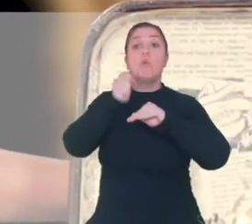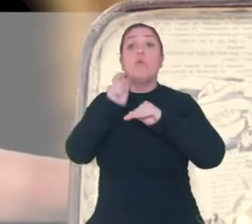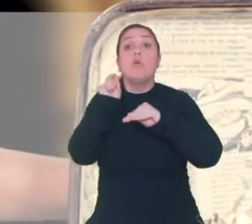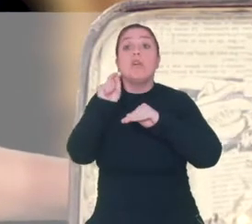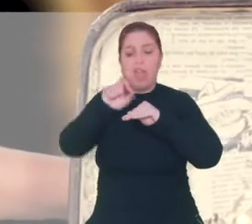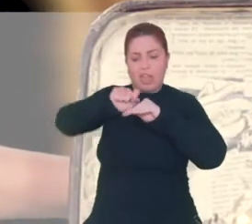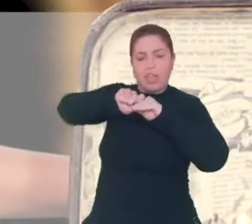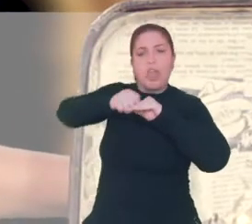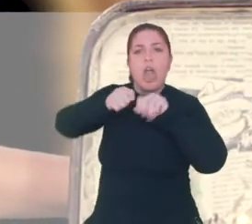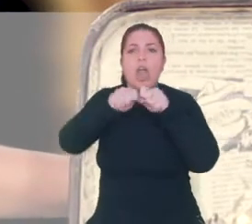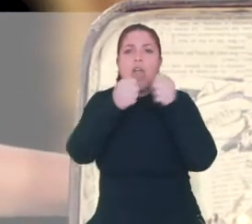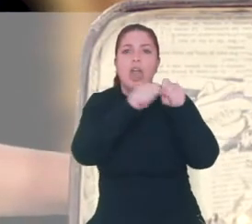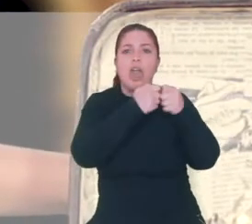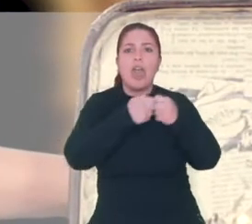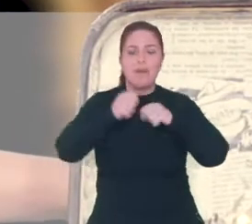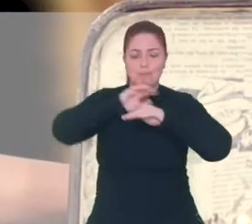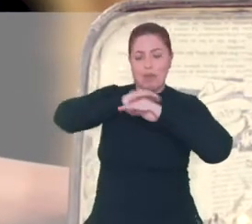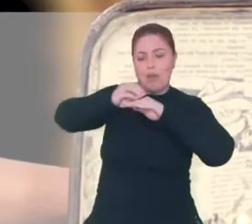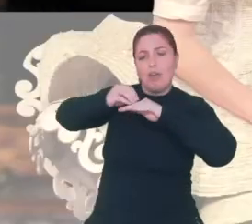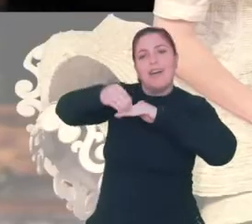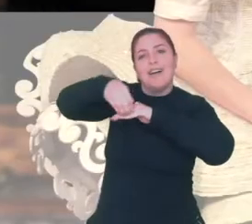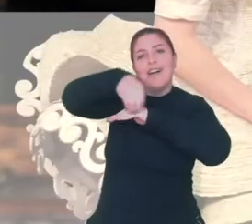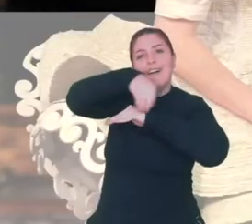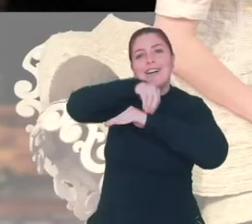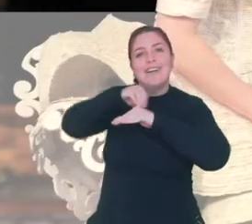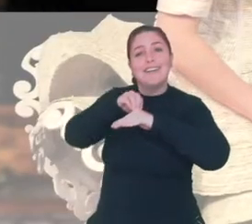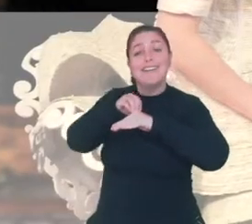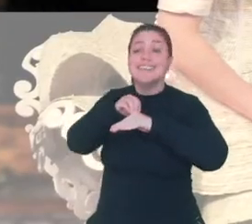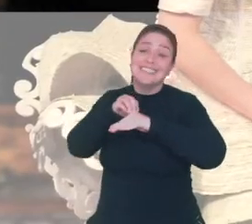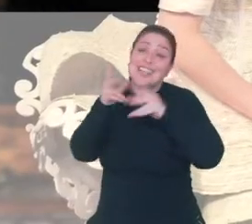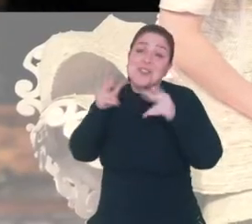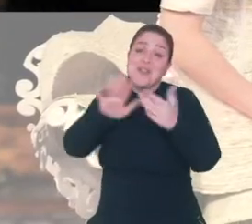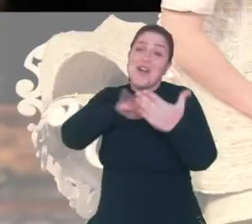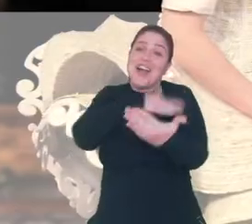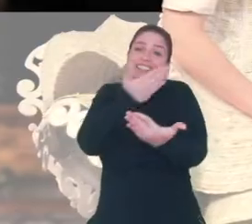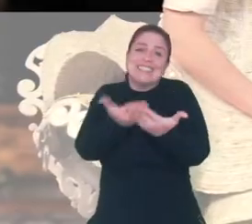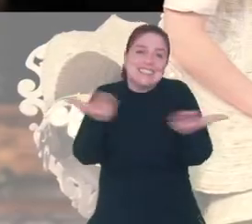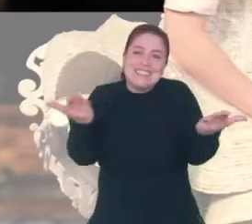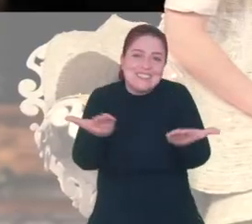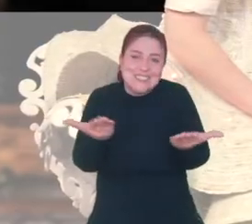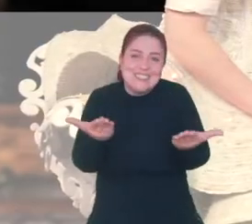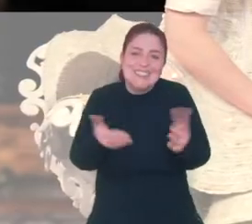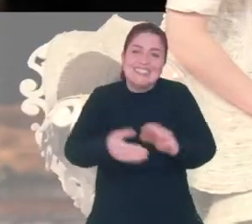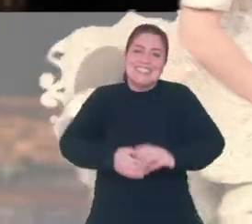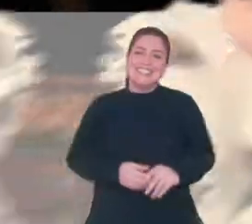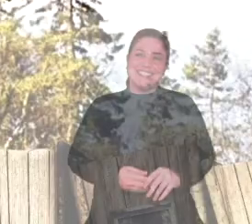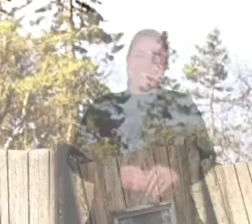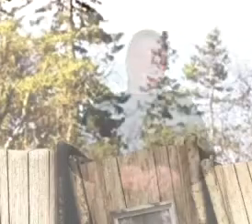todo quebradinho. E assim é até os dias de hoje.